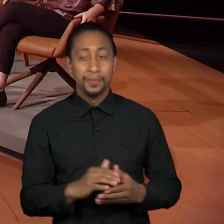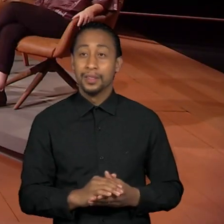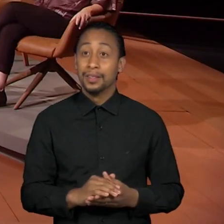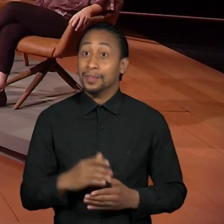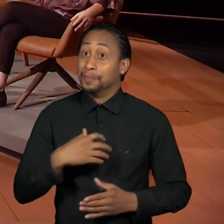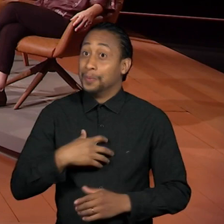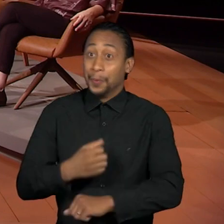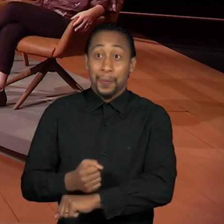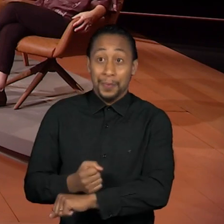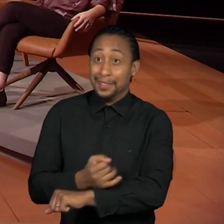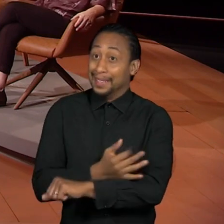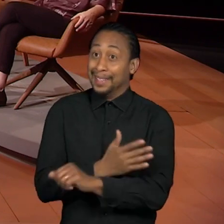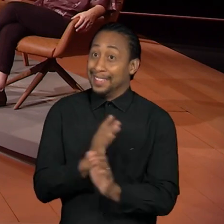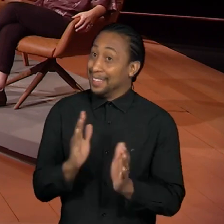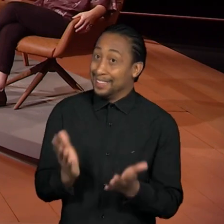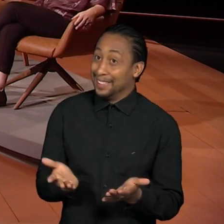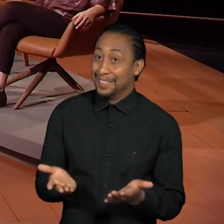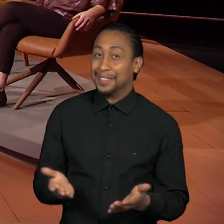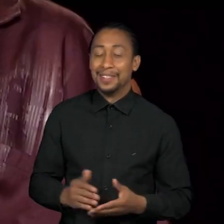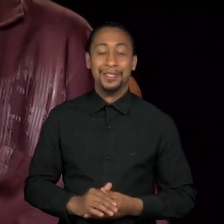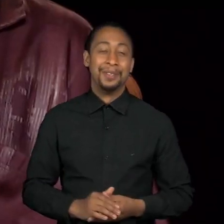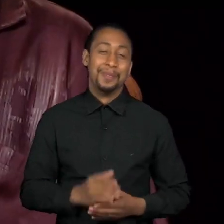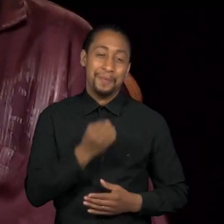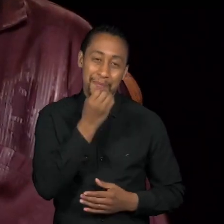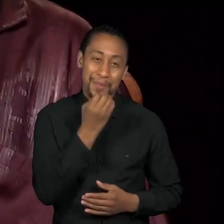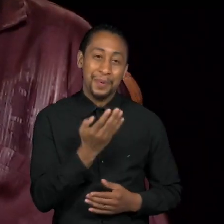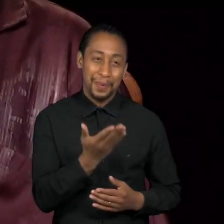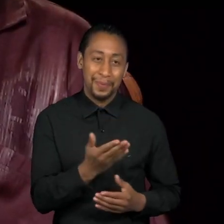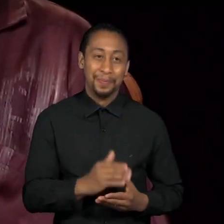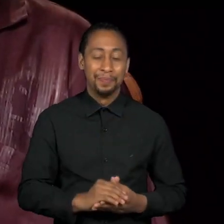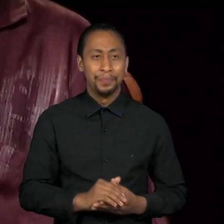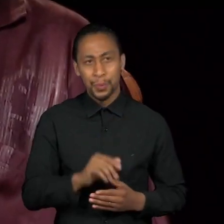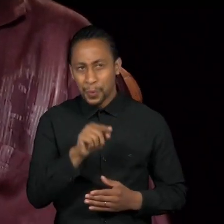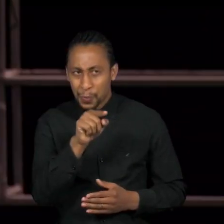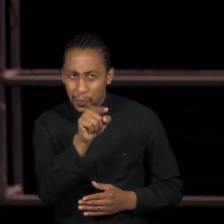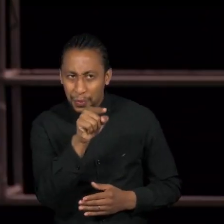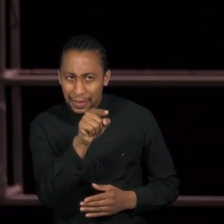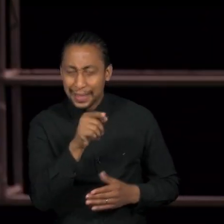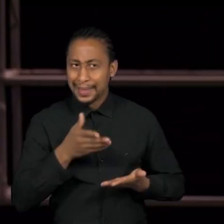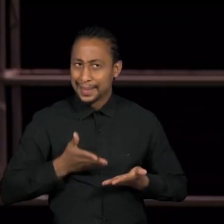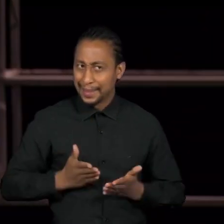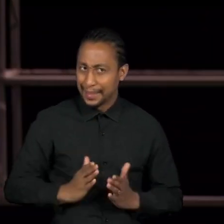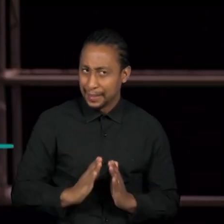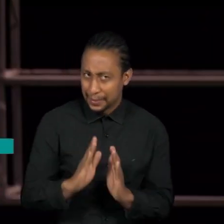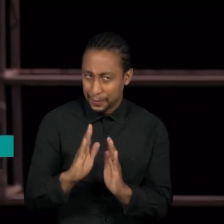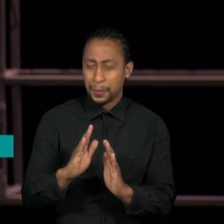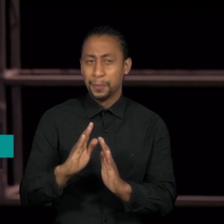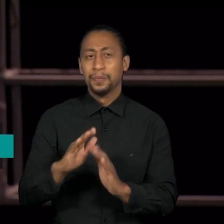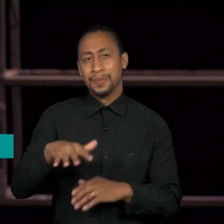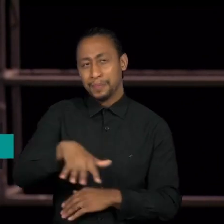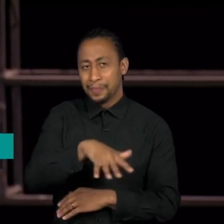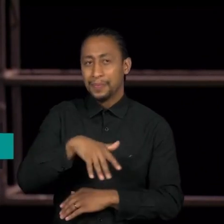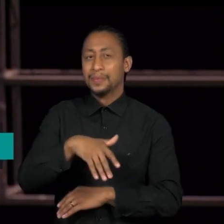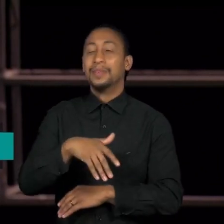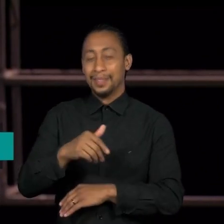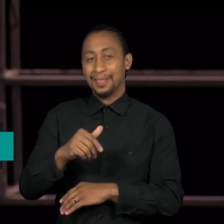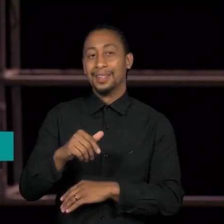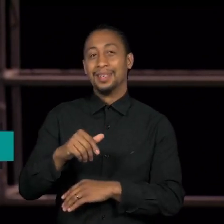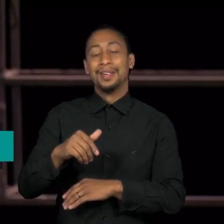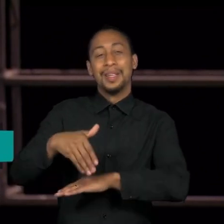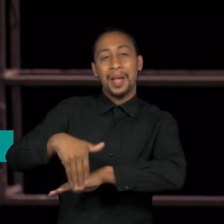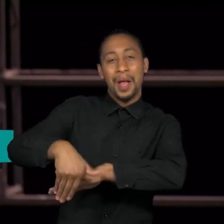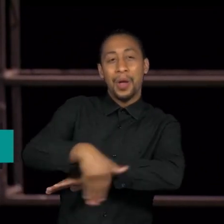emocionada. Que delícia! Tata, você nasceu e viveu na Rua Major Arquedinho, né? Que era